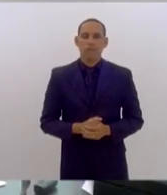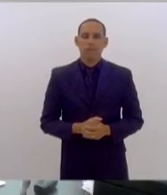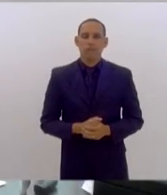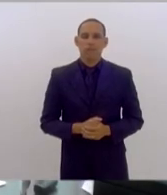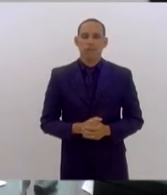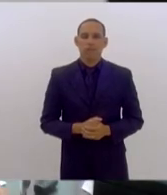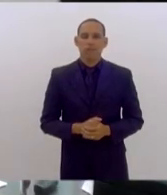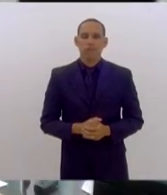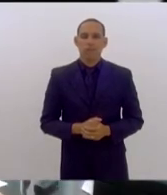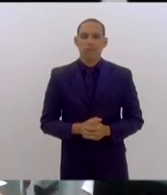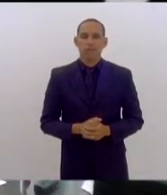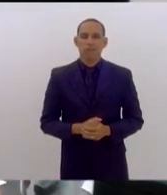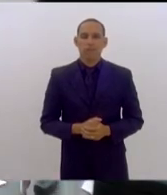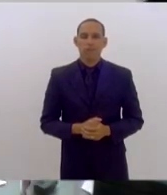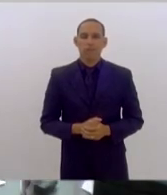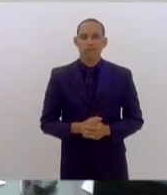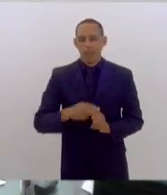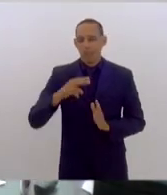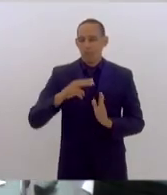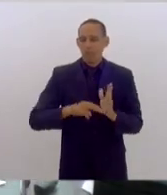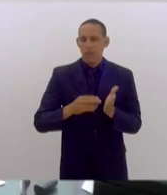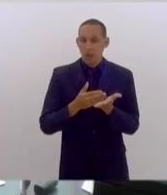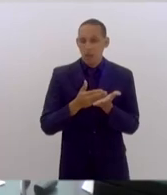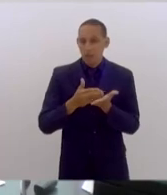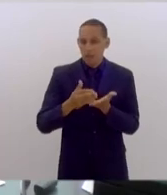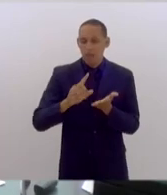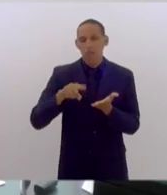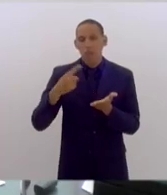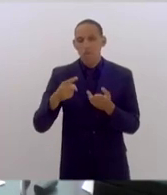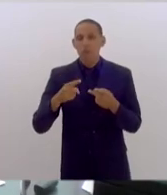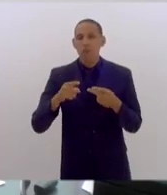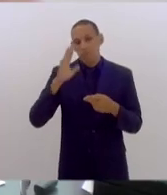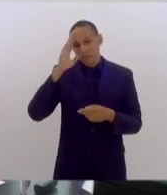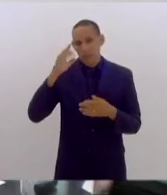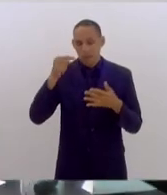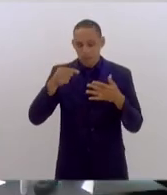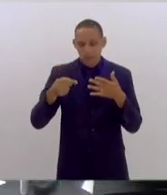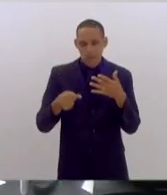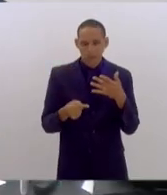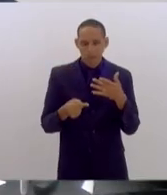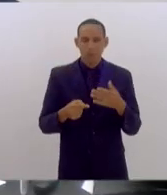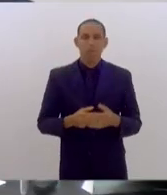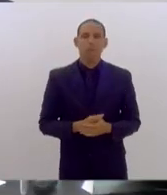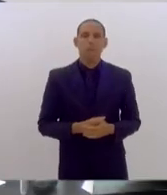eu vou dentro do som e passar para os pontos principais